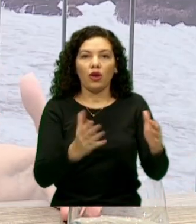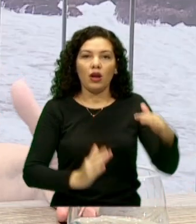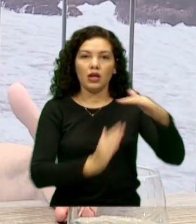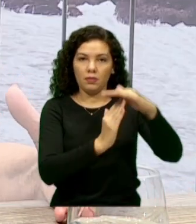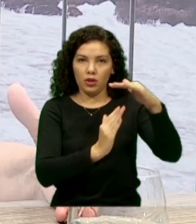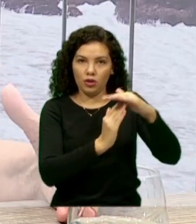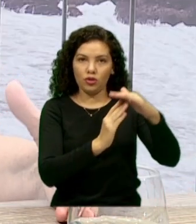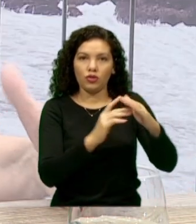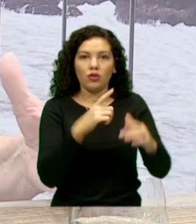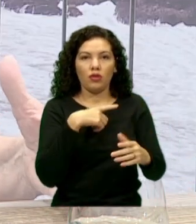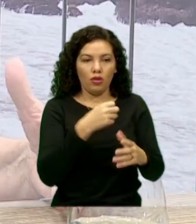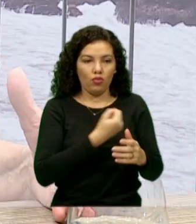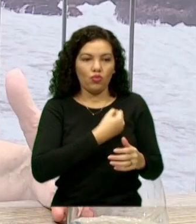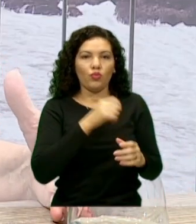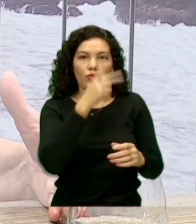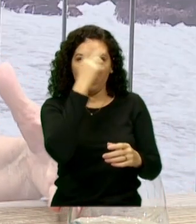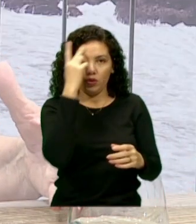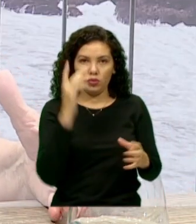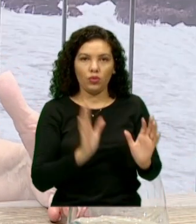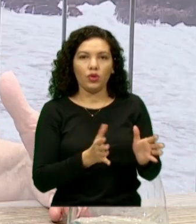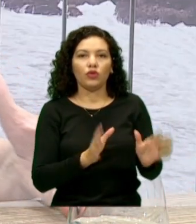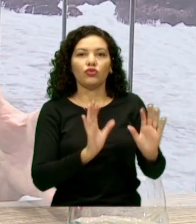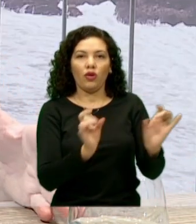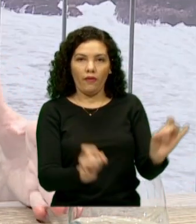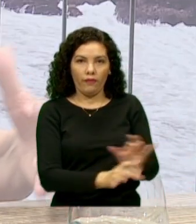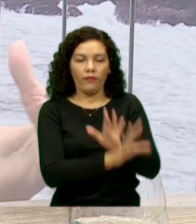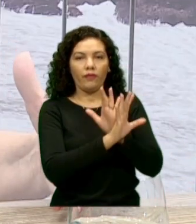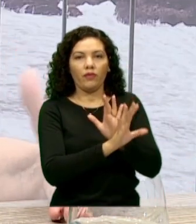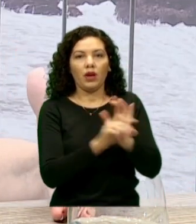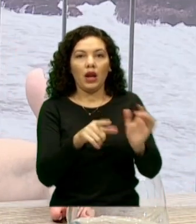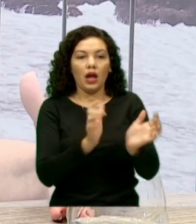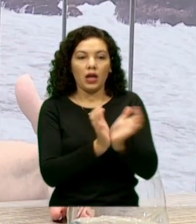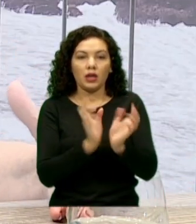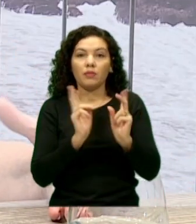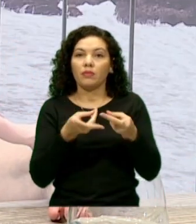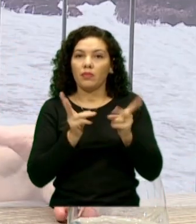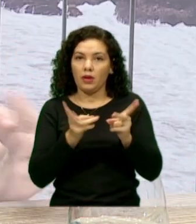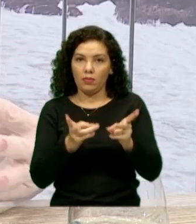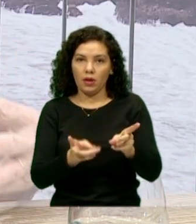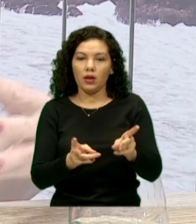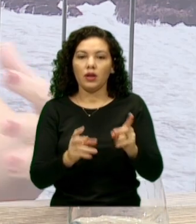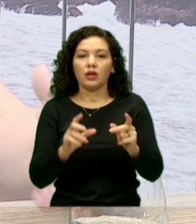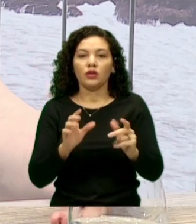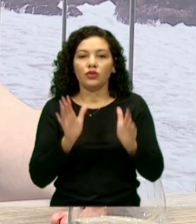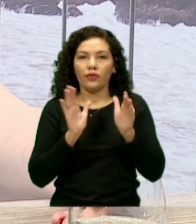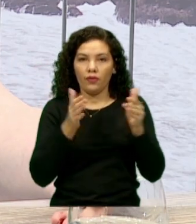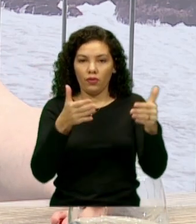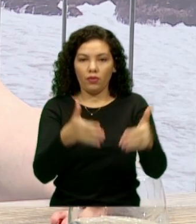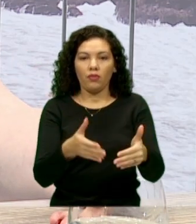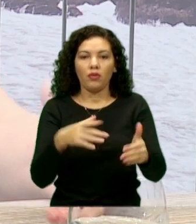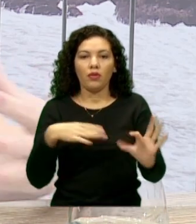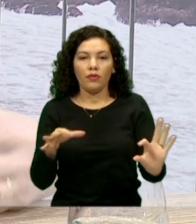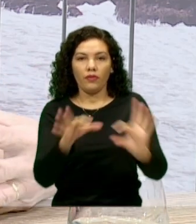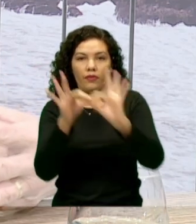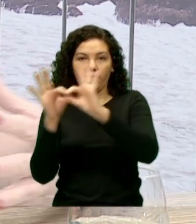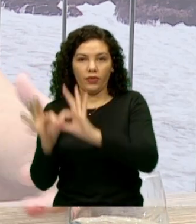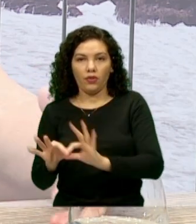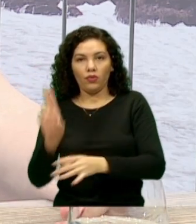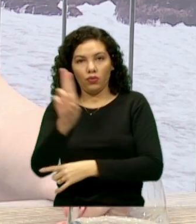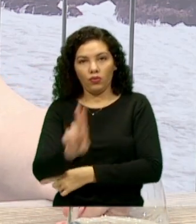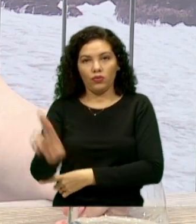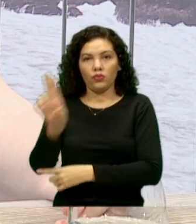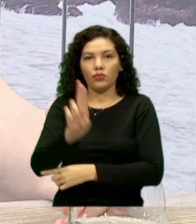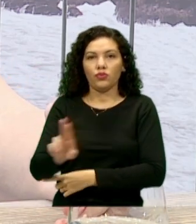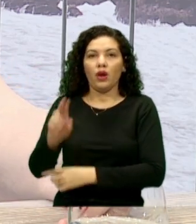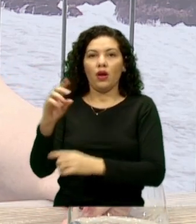pessoas. E sempre que essa equipe é uma equipe permanente, o vínculo com o usuário, o vínculo com